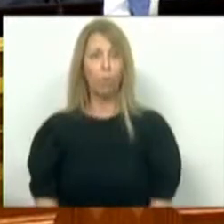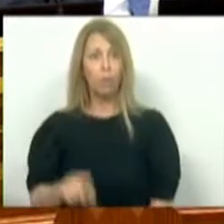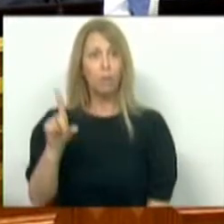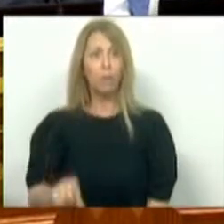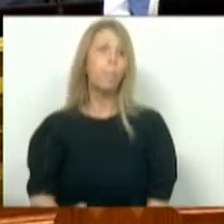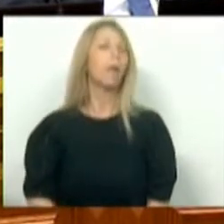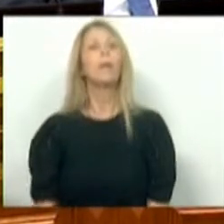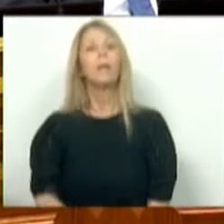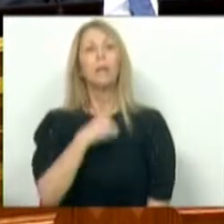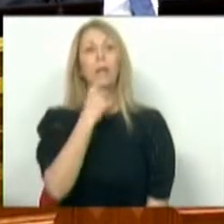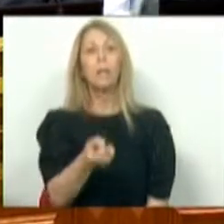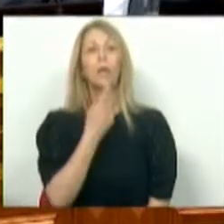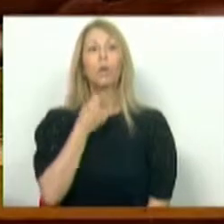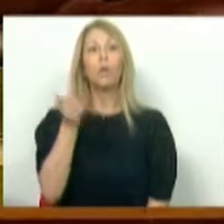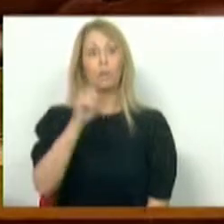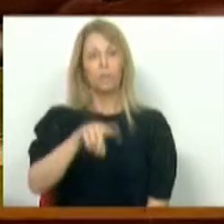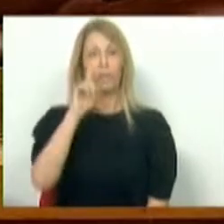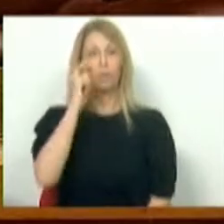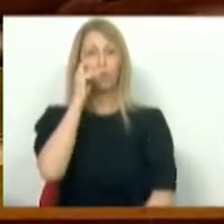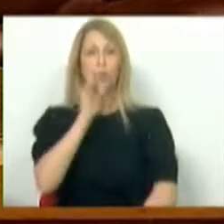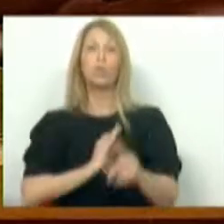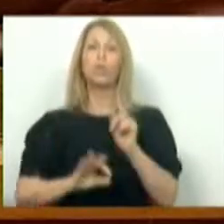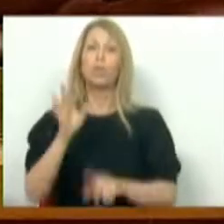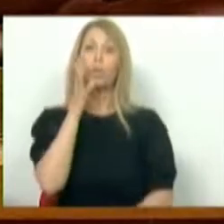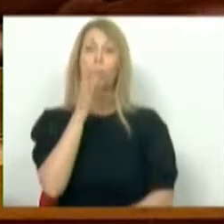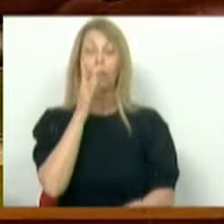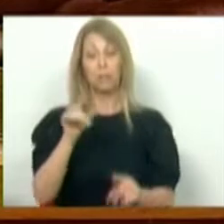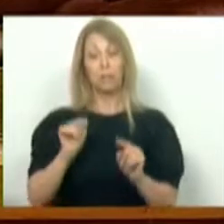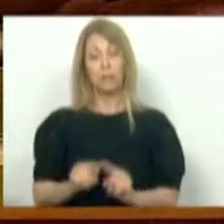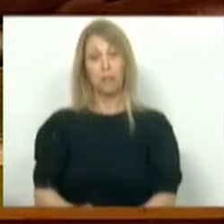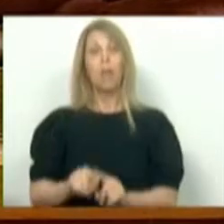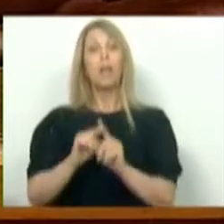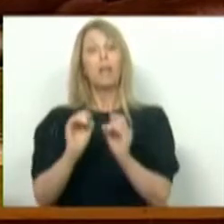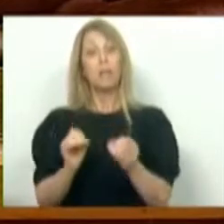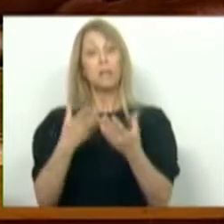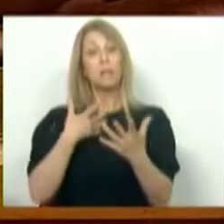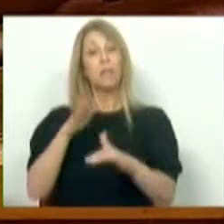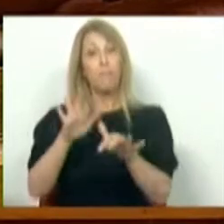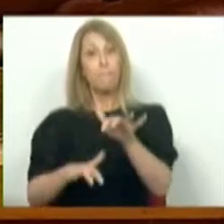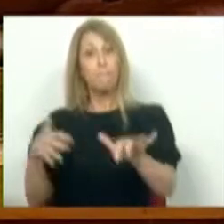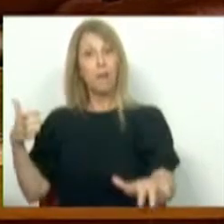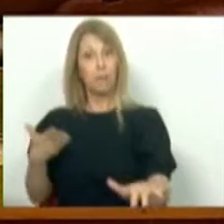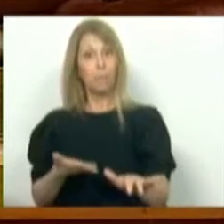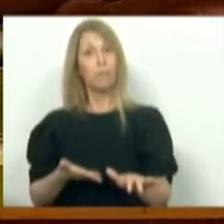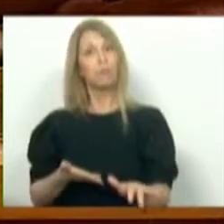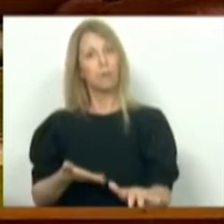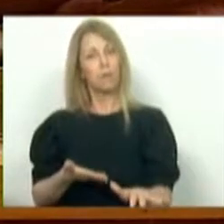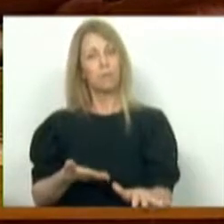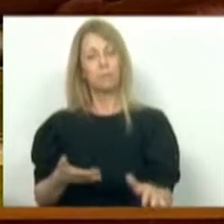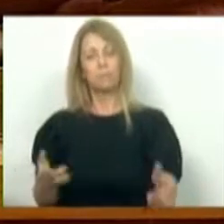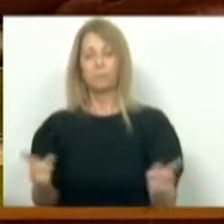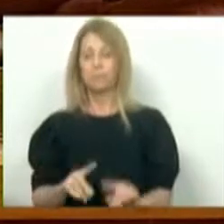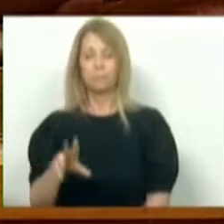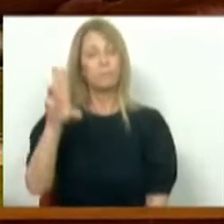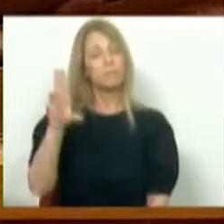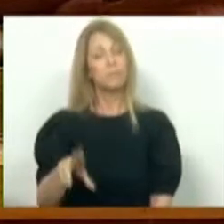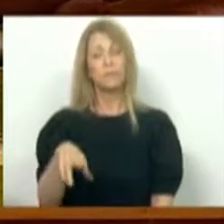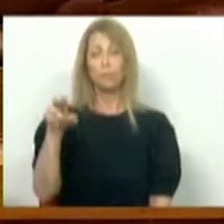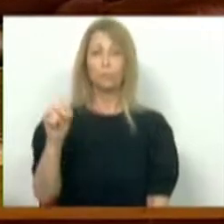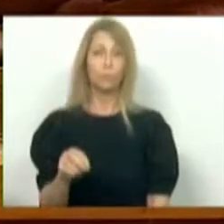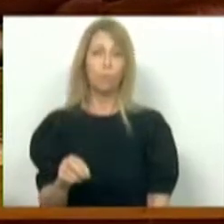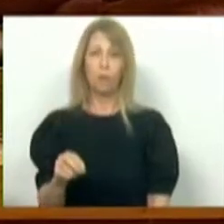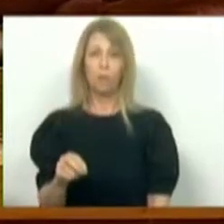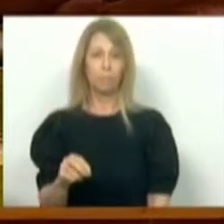E repito, senhoras e senhores deputados, esta iniciativa parlamentar não é nem nunca foi